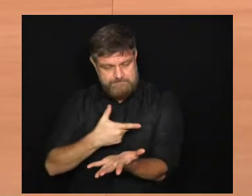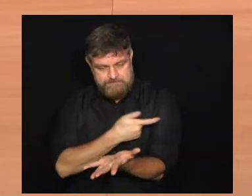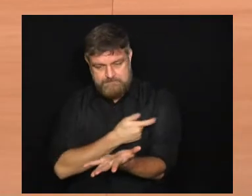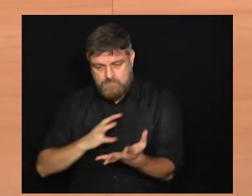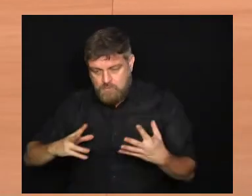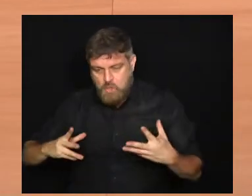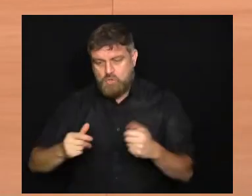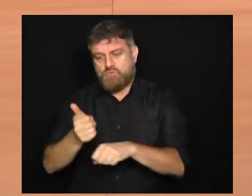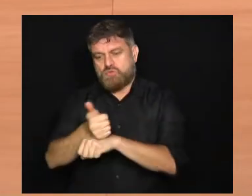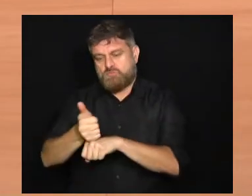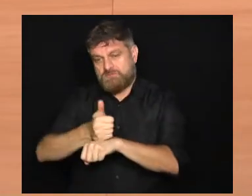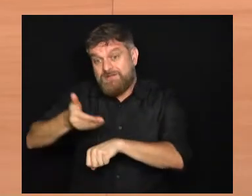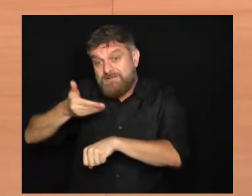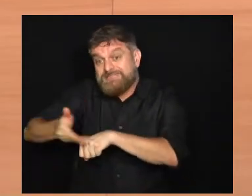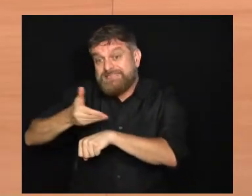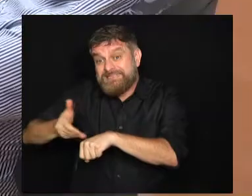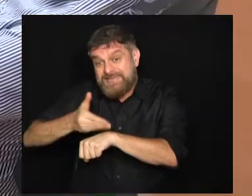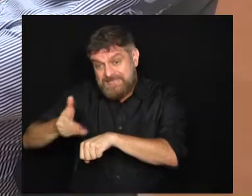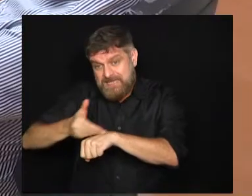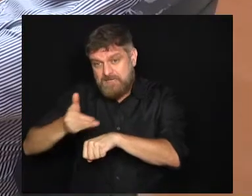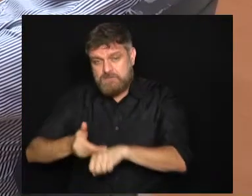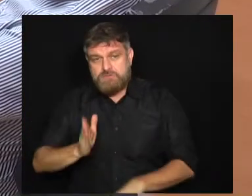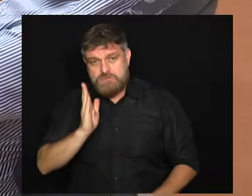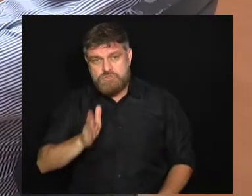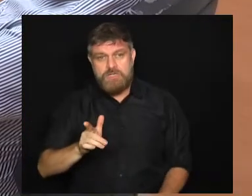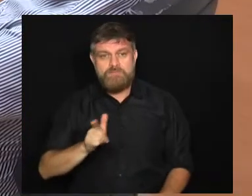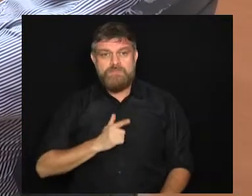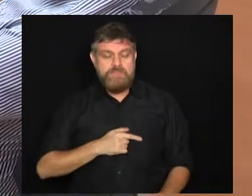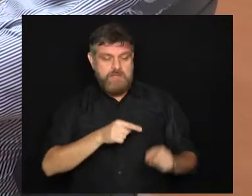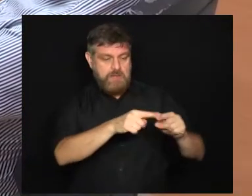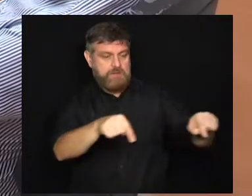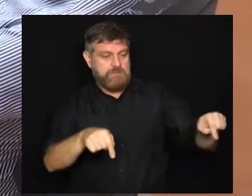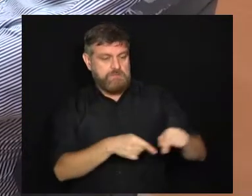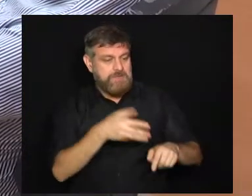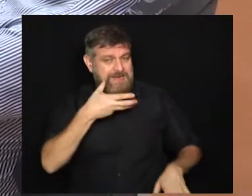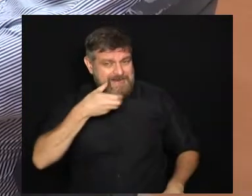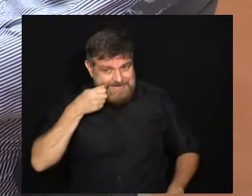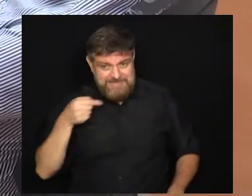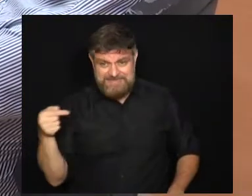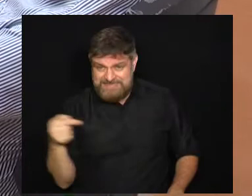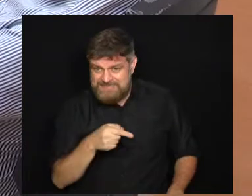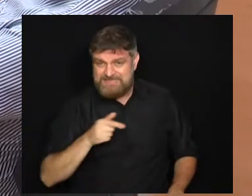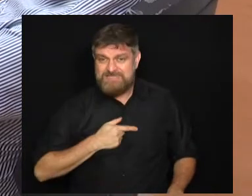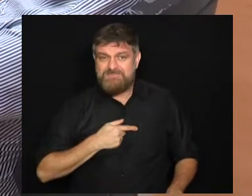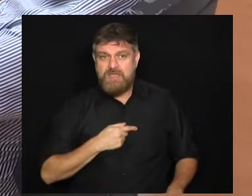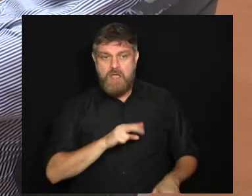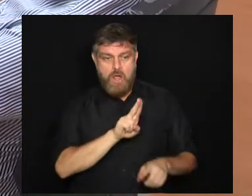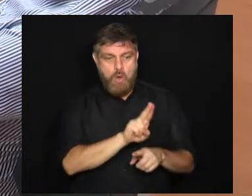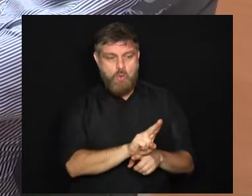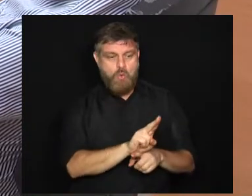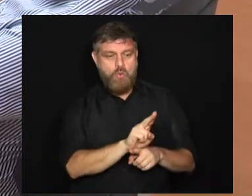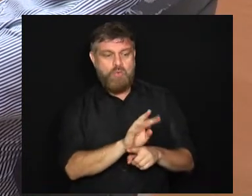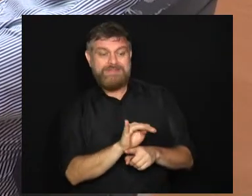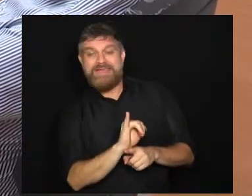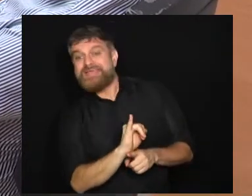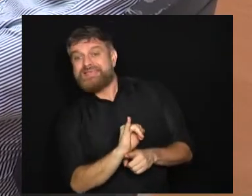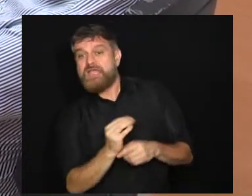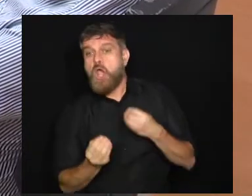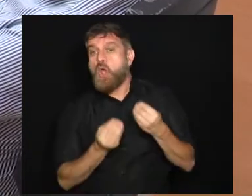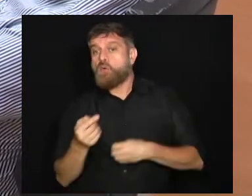Tá. E do ponto de vista de reserva de espaço para eventual necessidade de UTI, como é que está isso?